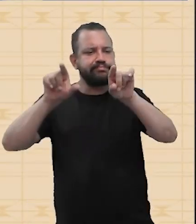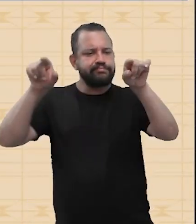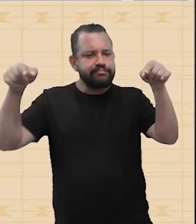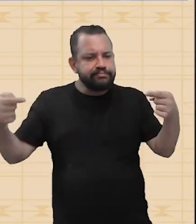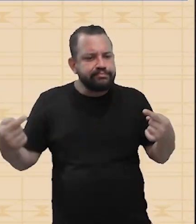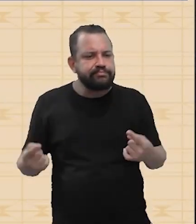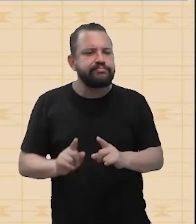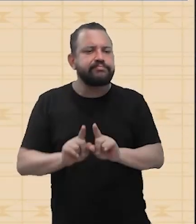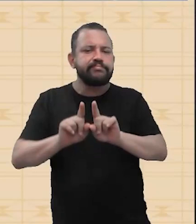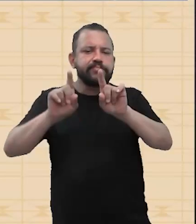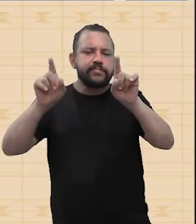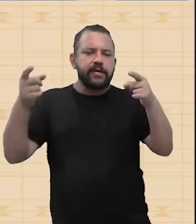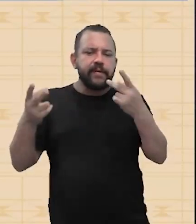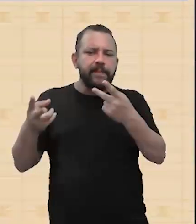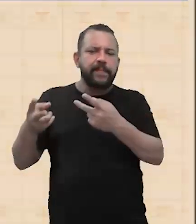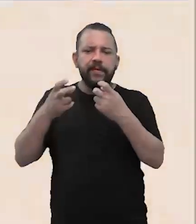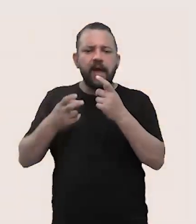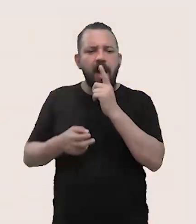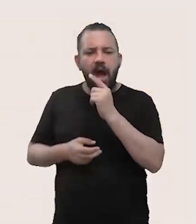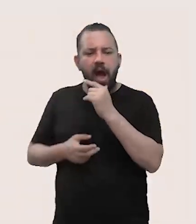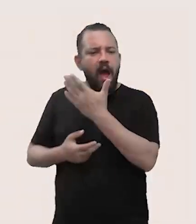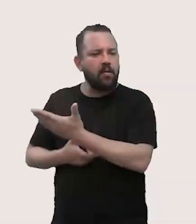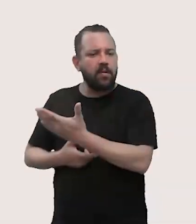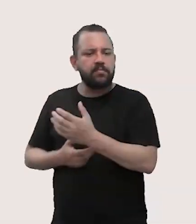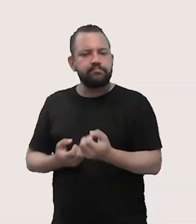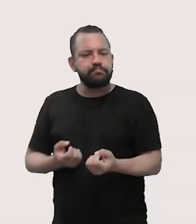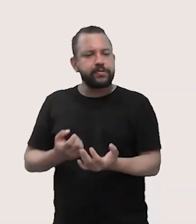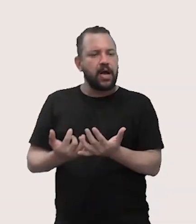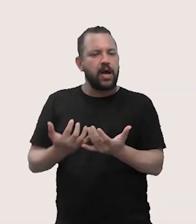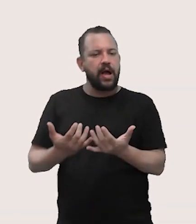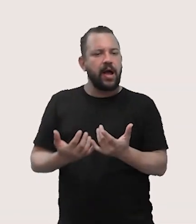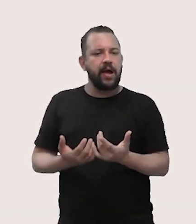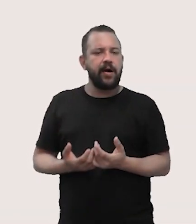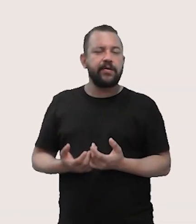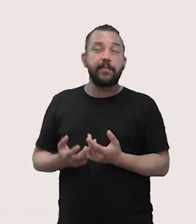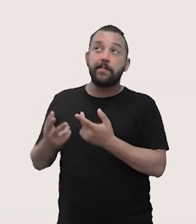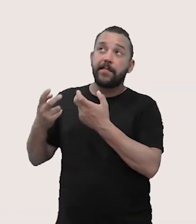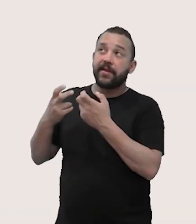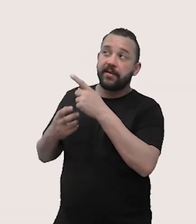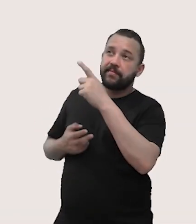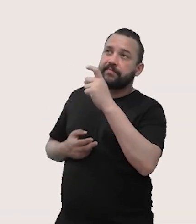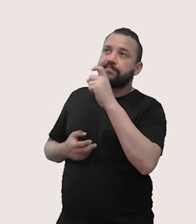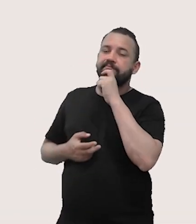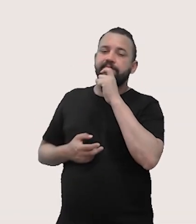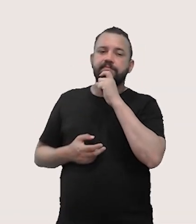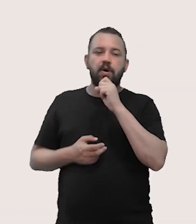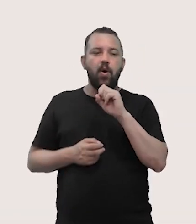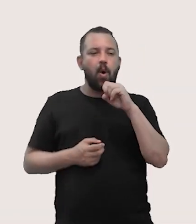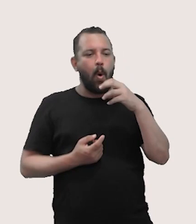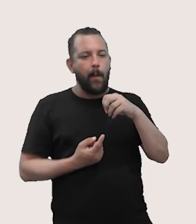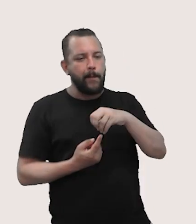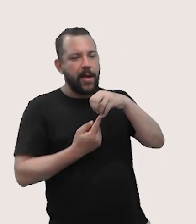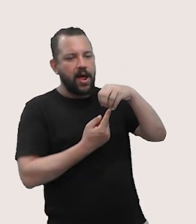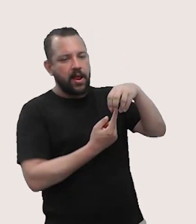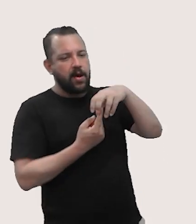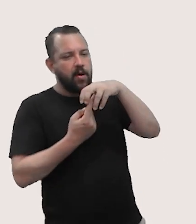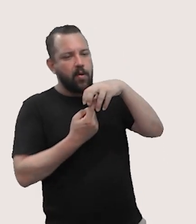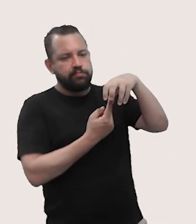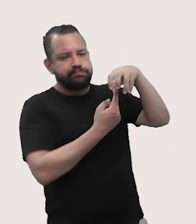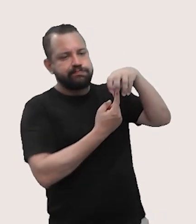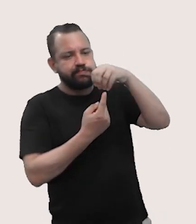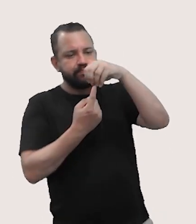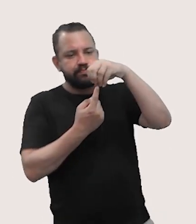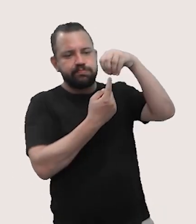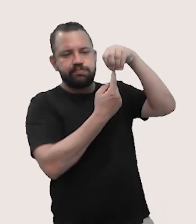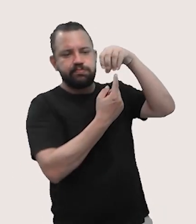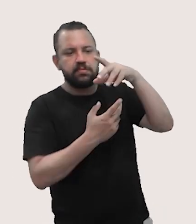visto quando você aquece uma panela, ele vai ser visto quando você tem um balão, o ar-condicionado. Aí você já deve ter se perguntado,